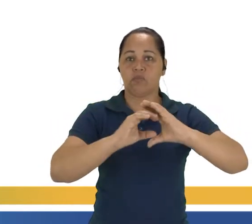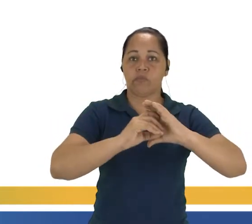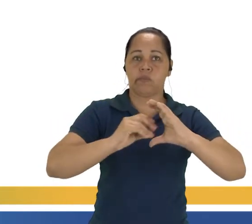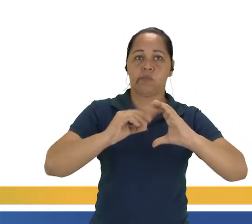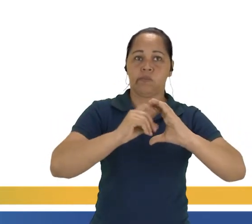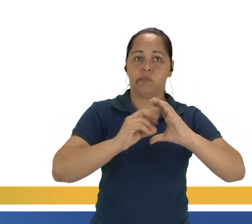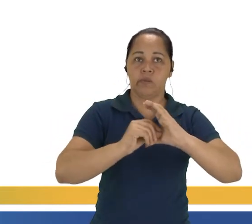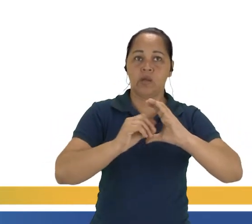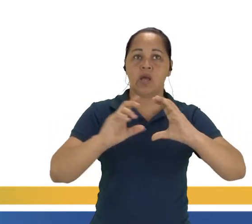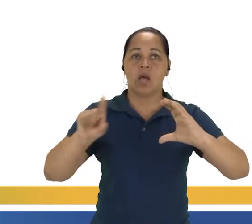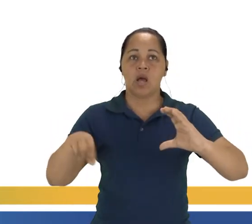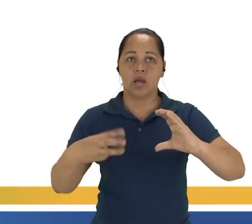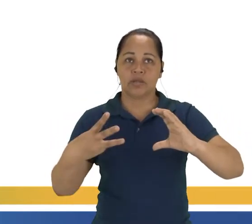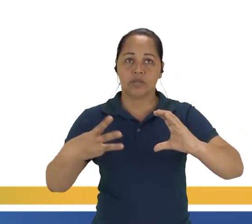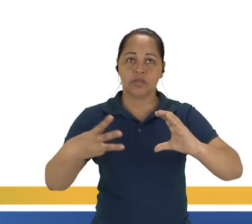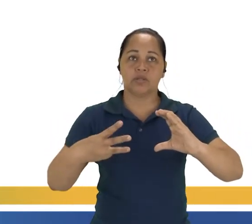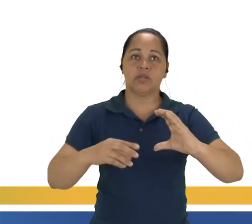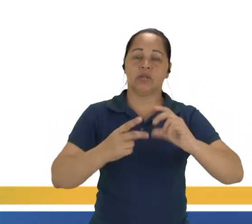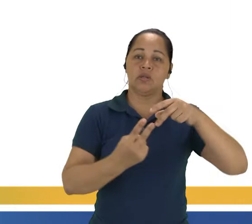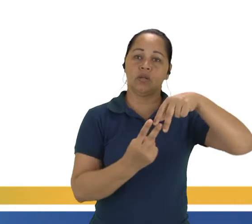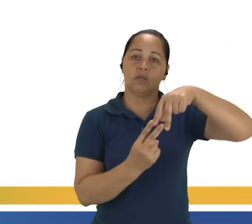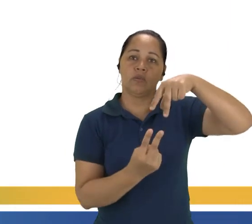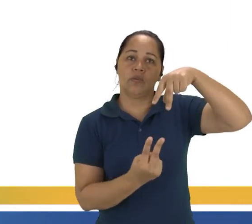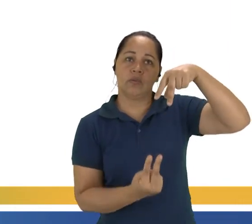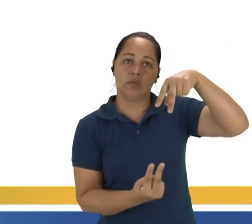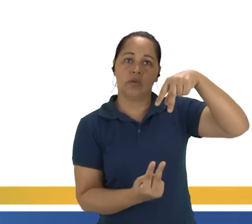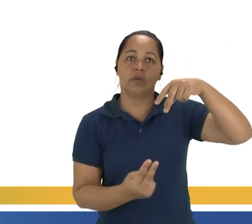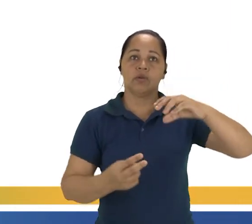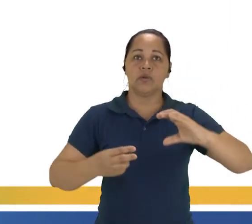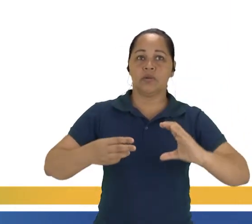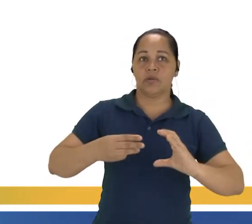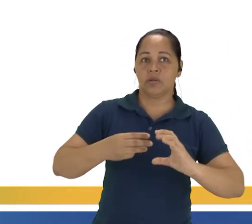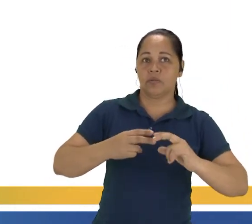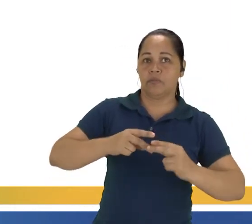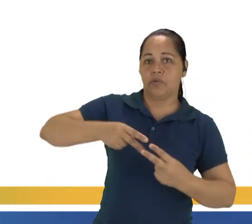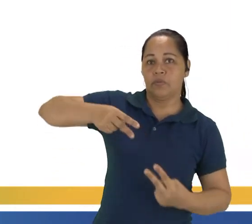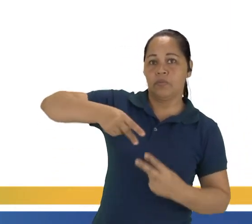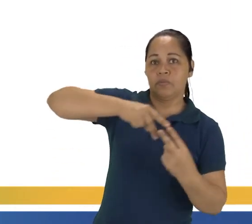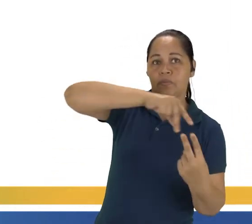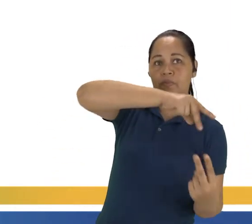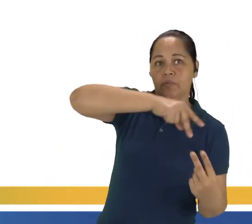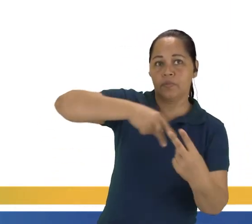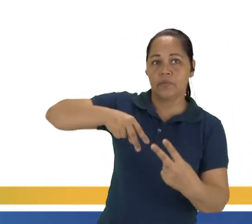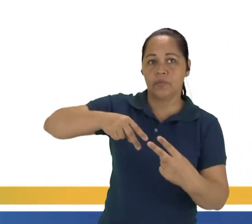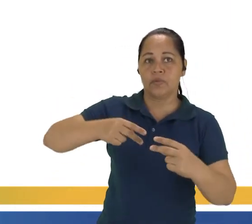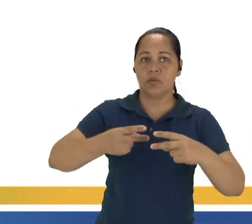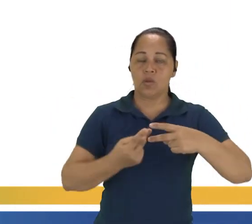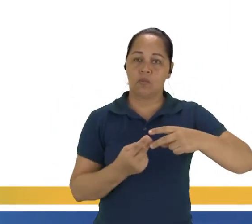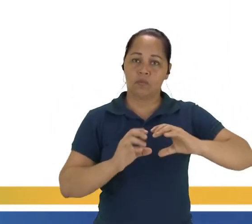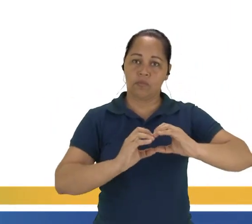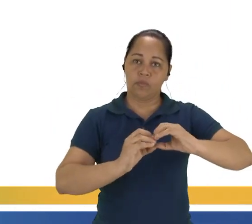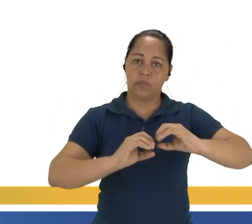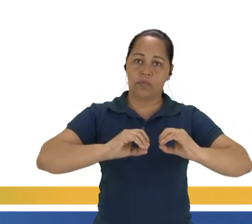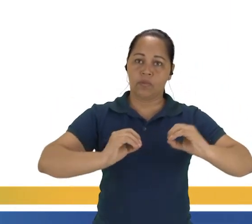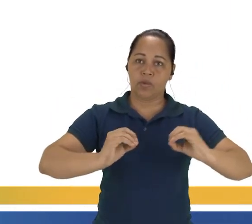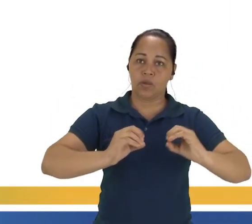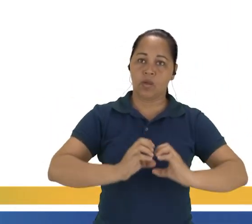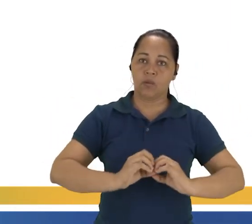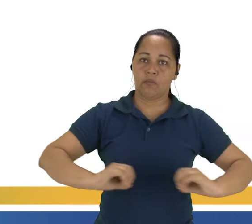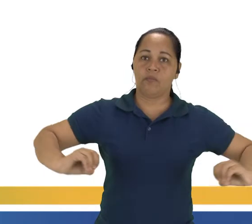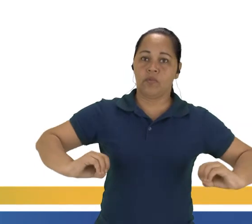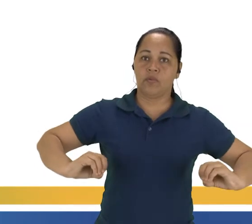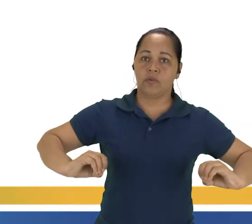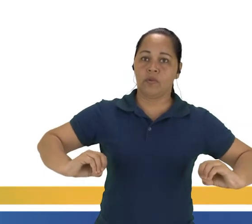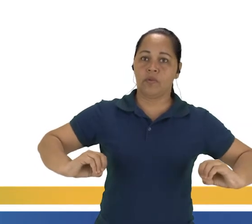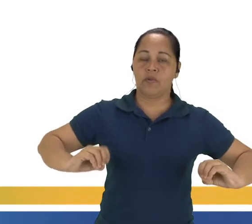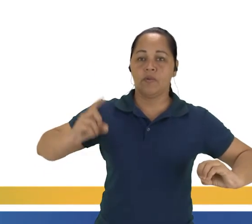metáfase, a anáfase e a telófase. No finalzinho, a citocinese, que é propriamente a separação das células. Então,